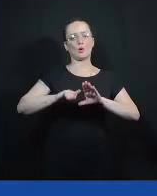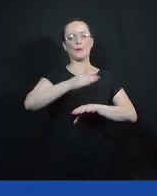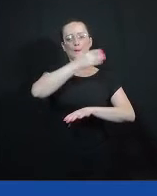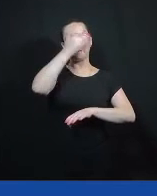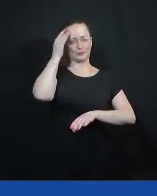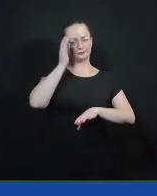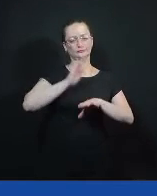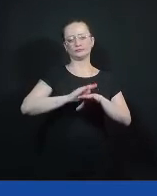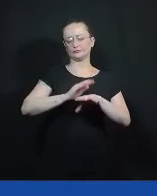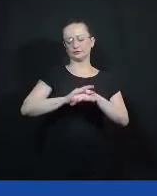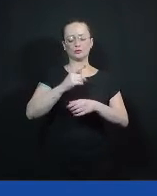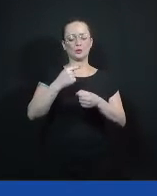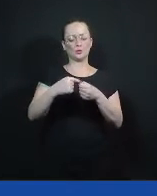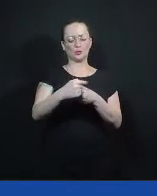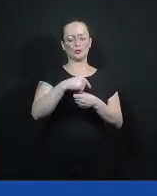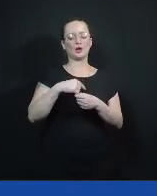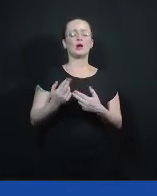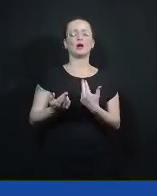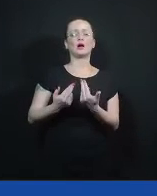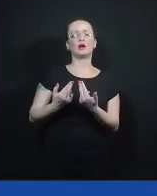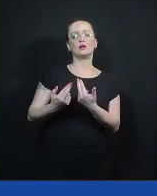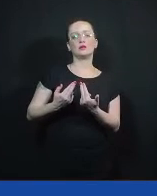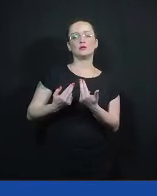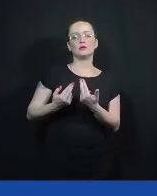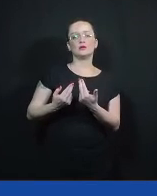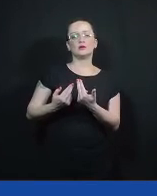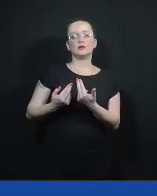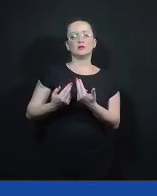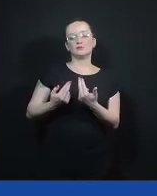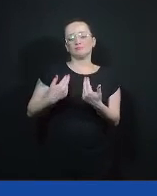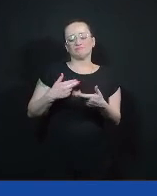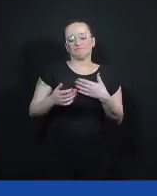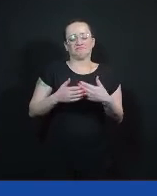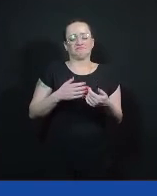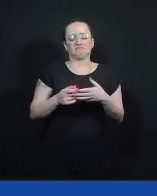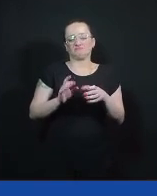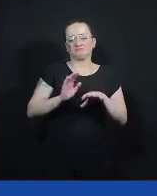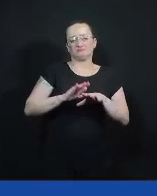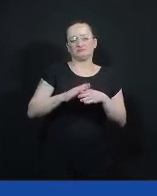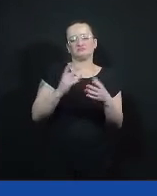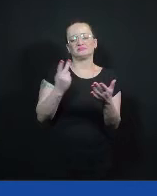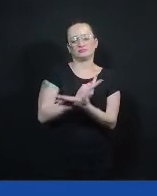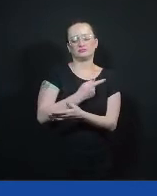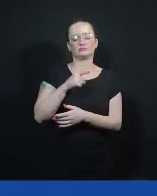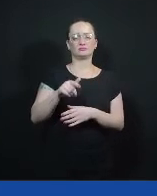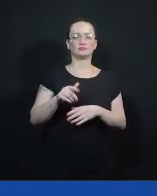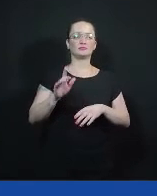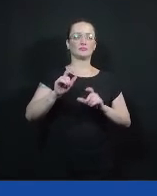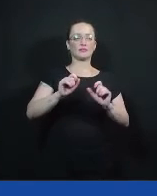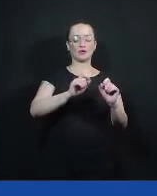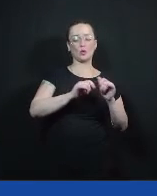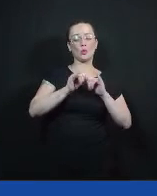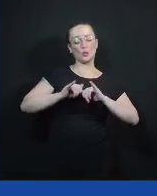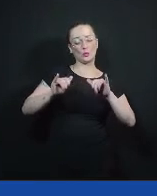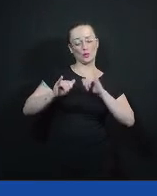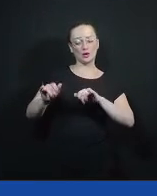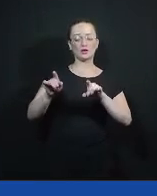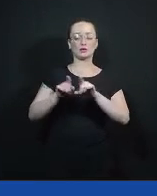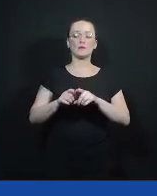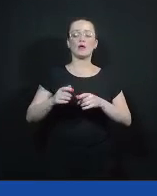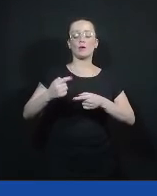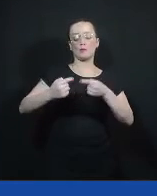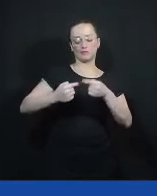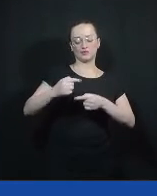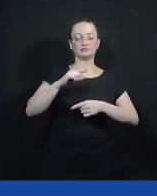já há em diversos municípios uma relação promíscua, digamos assim, entre determinados veículos de imprensa e